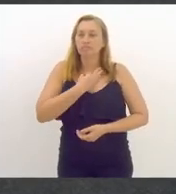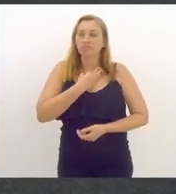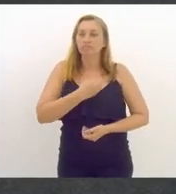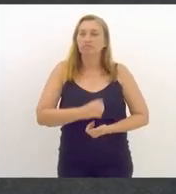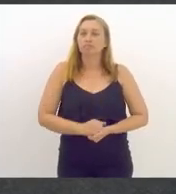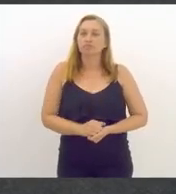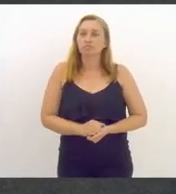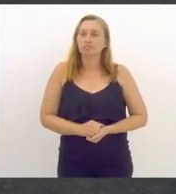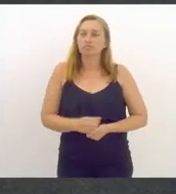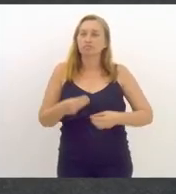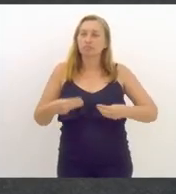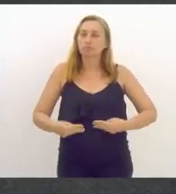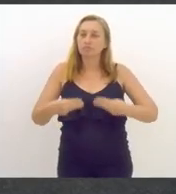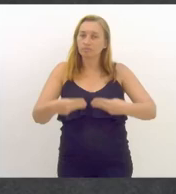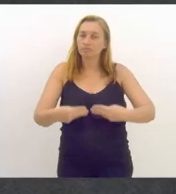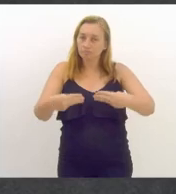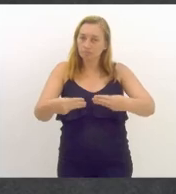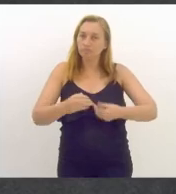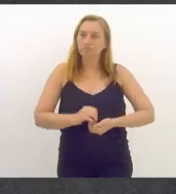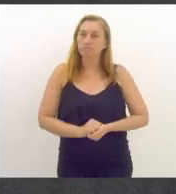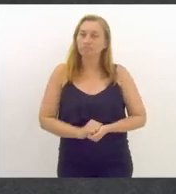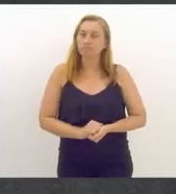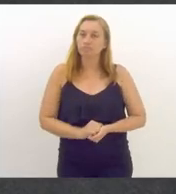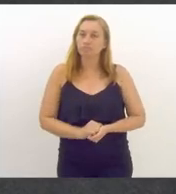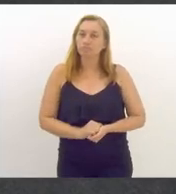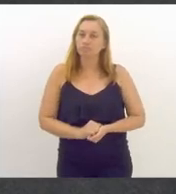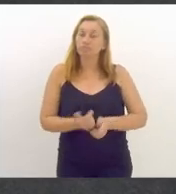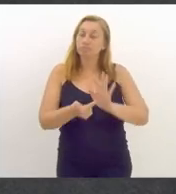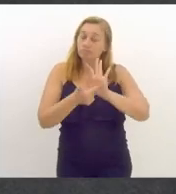a esse Ministro que mostrou